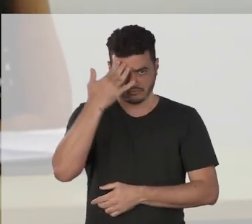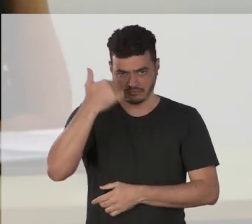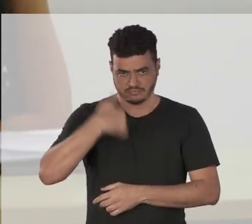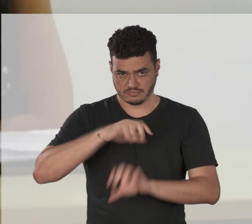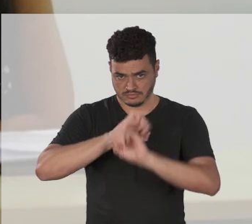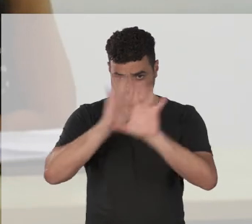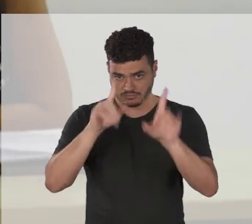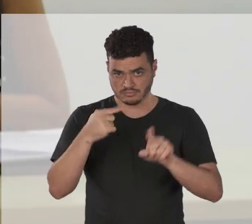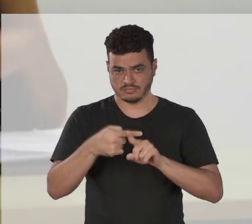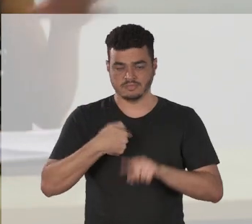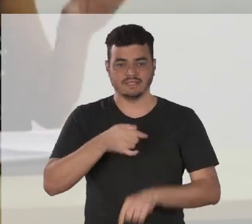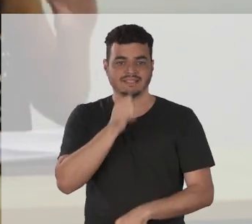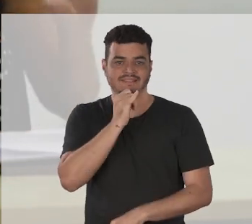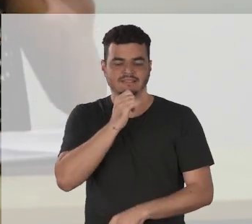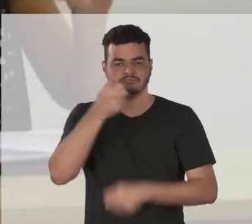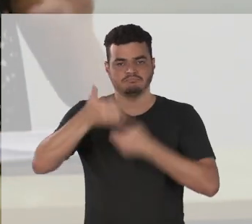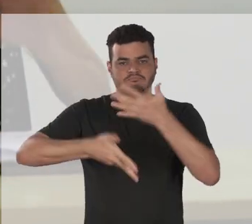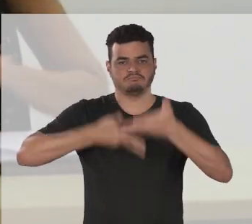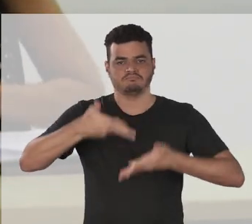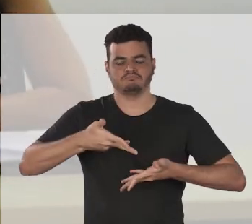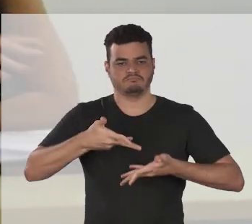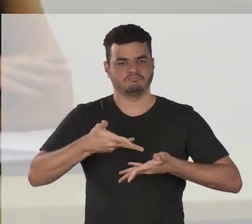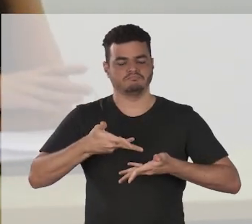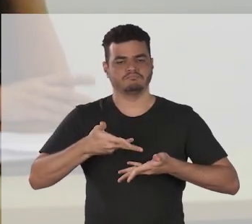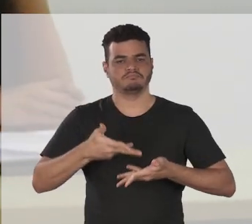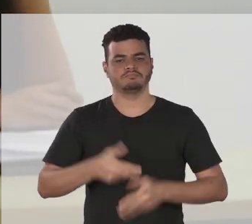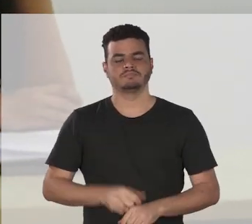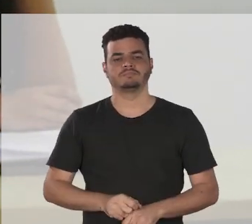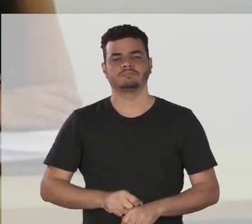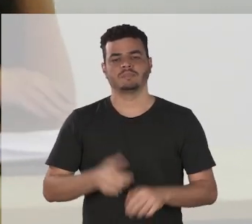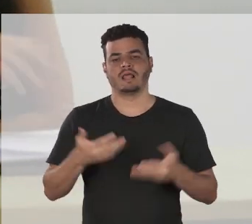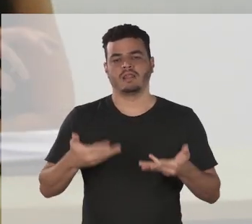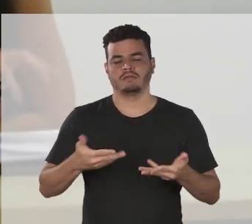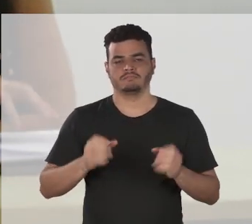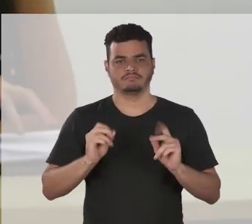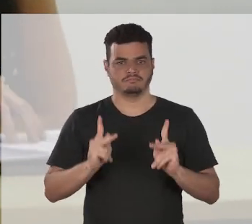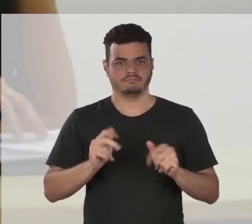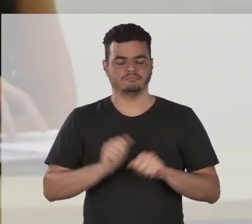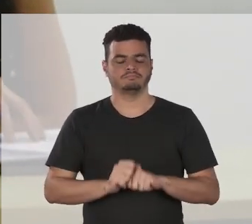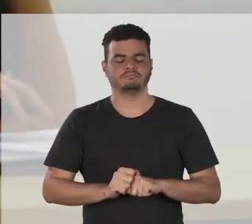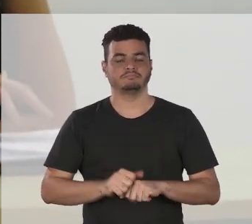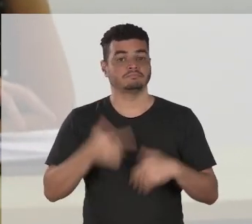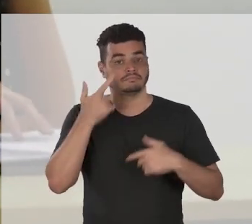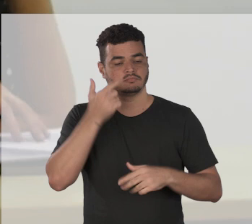Estão me entendendo bem? Até aqui eu vou falar mais devagar e qualquer coisa me avisem.